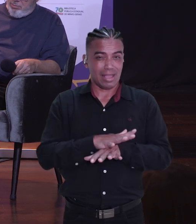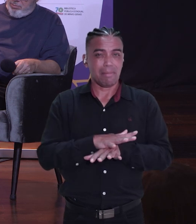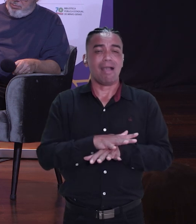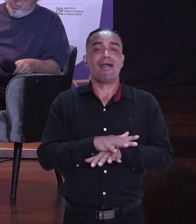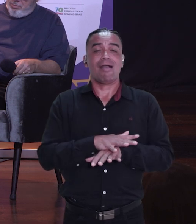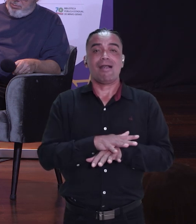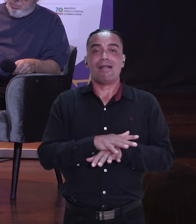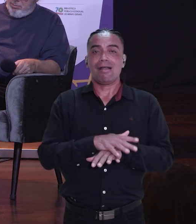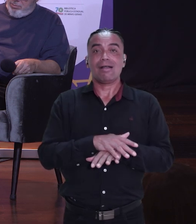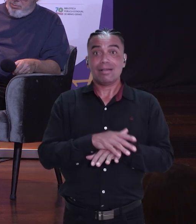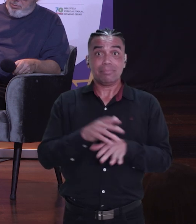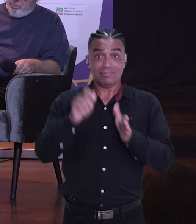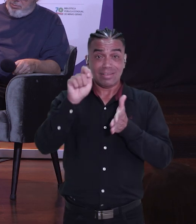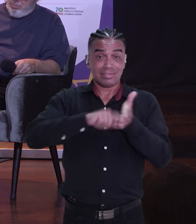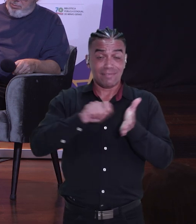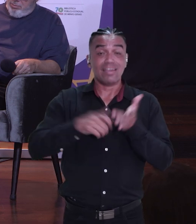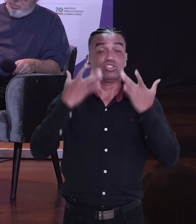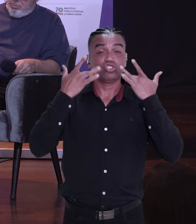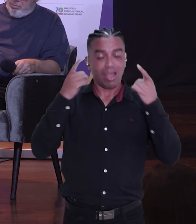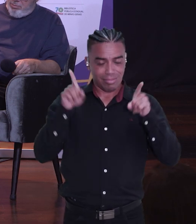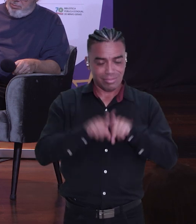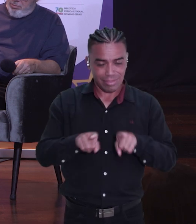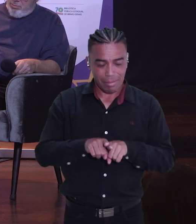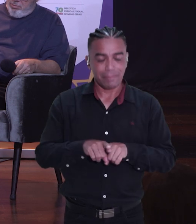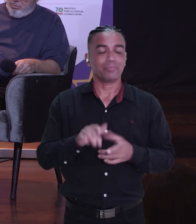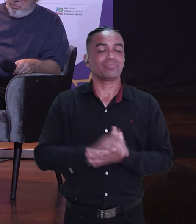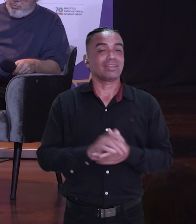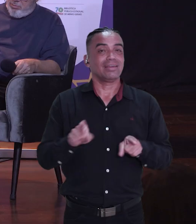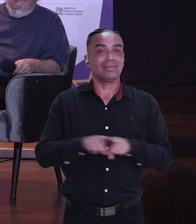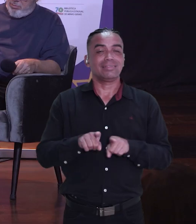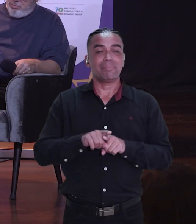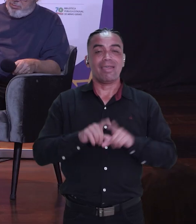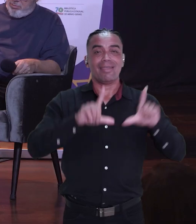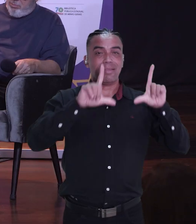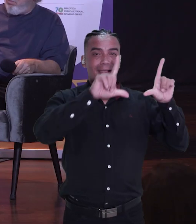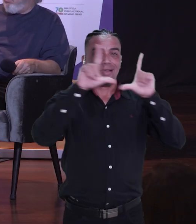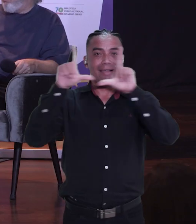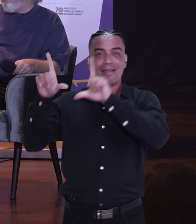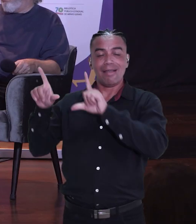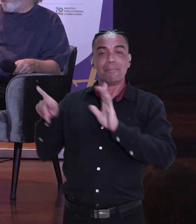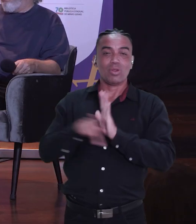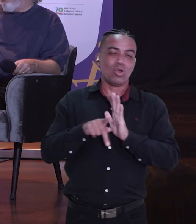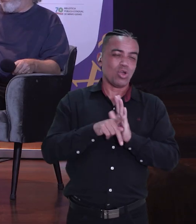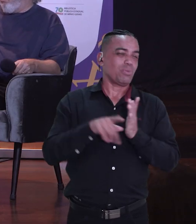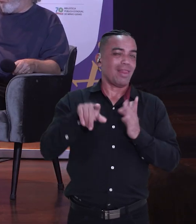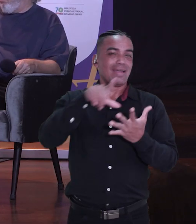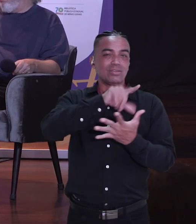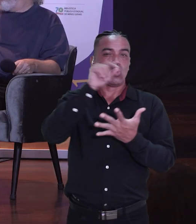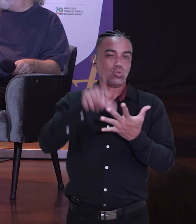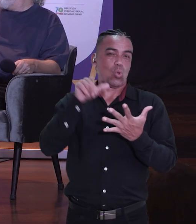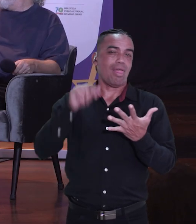acabar os trâmites lá para uma peça de teatro que ela vai escrever também, e está sobrevoando uma exposição Carmen Miranda, que também ela vai ser